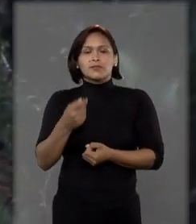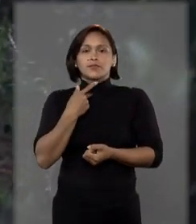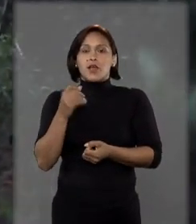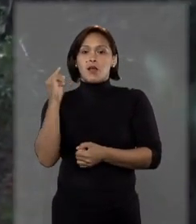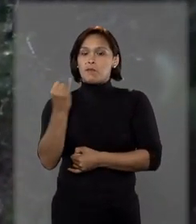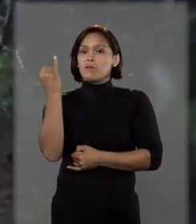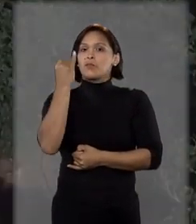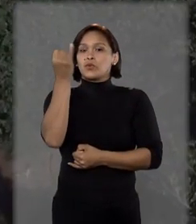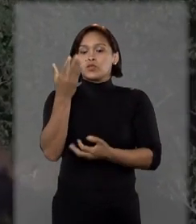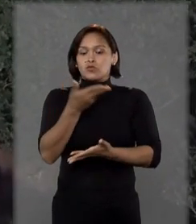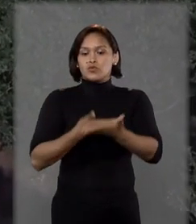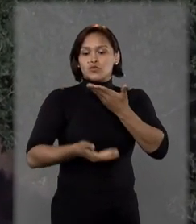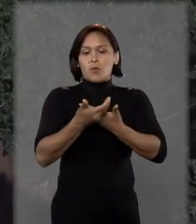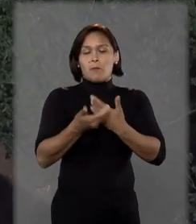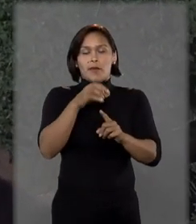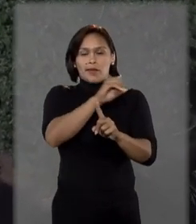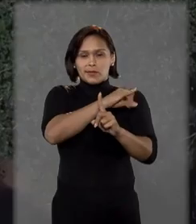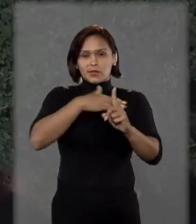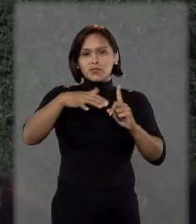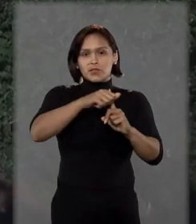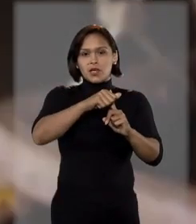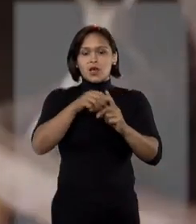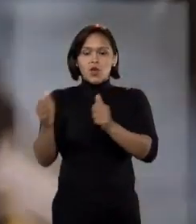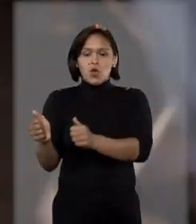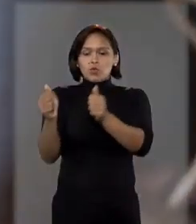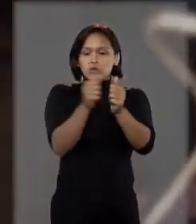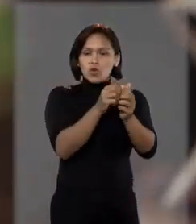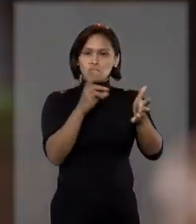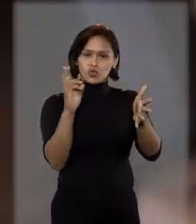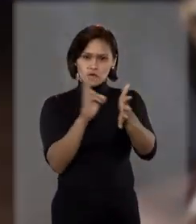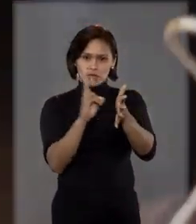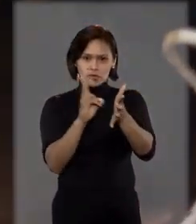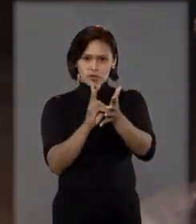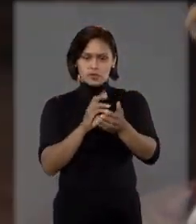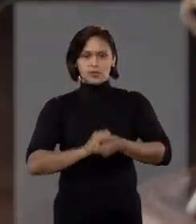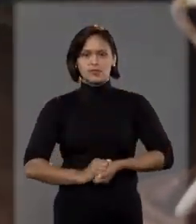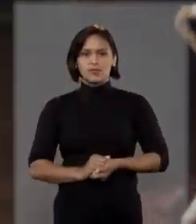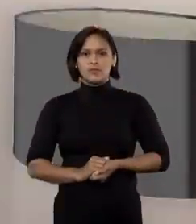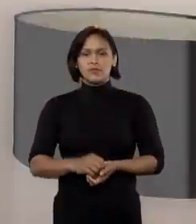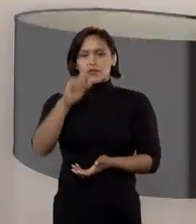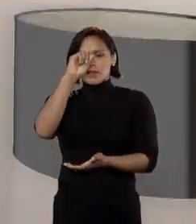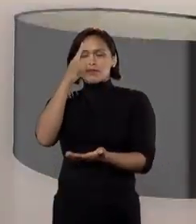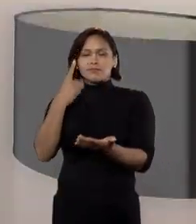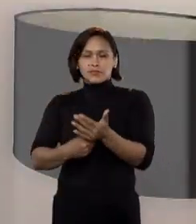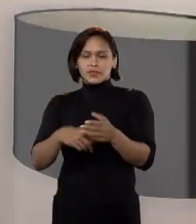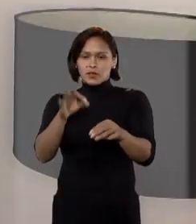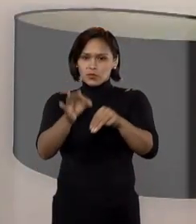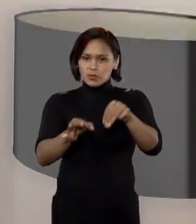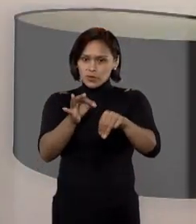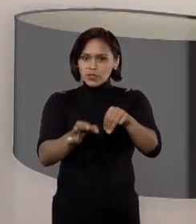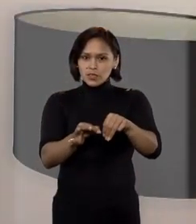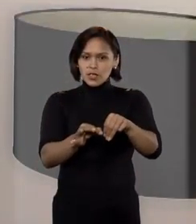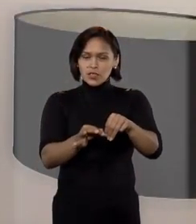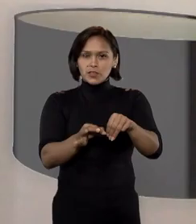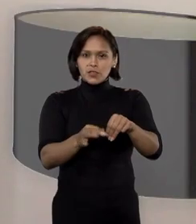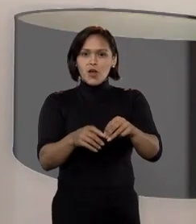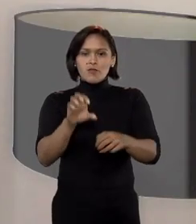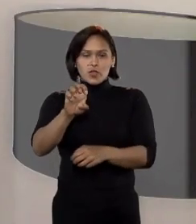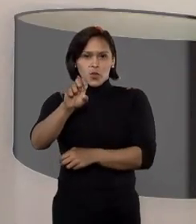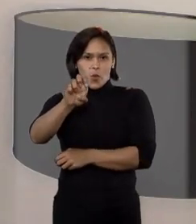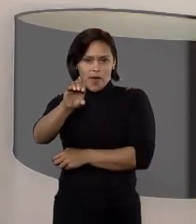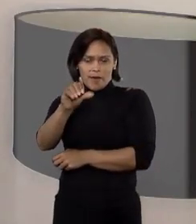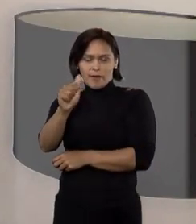de forma prioritária no meio de sua comunidade ou junto de membros da mesma etnia. A decisão dos ministros foi baseada no